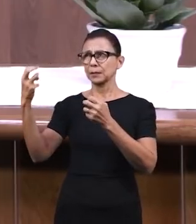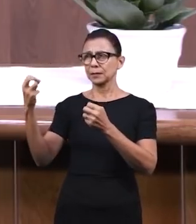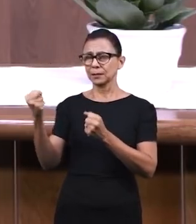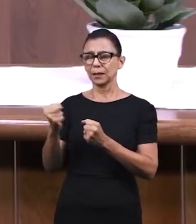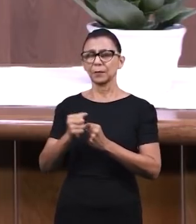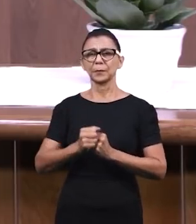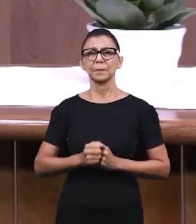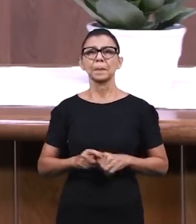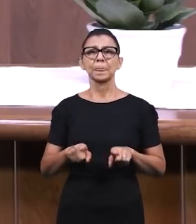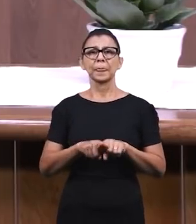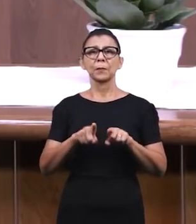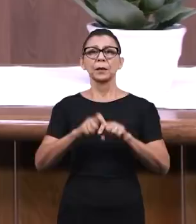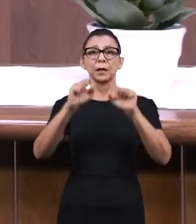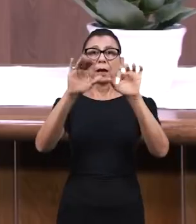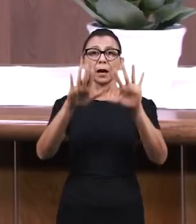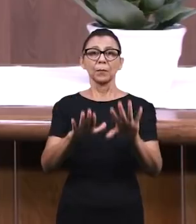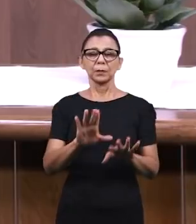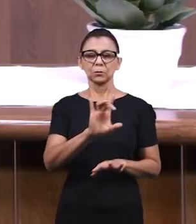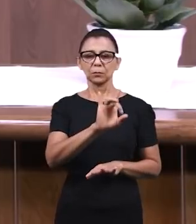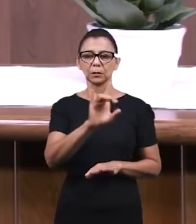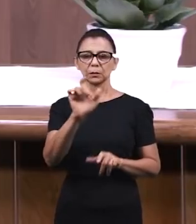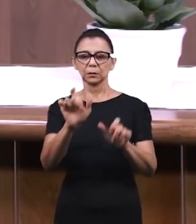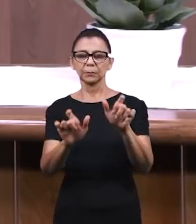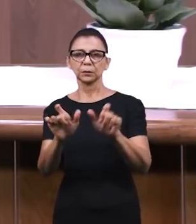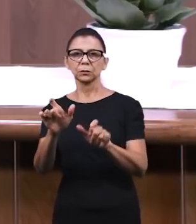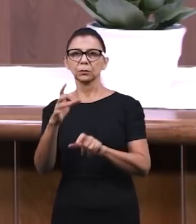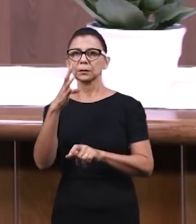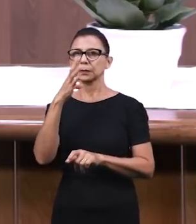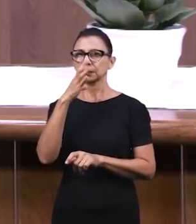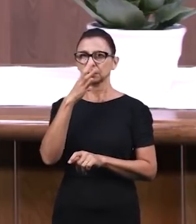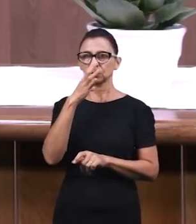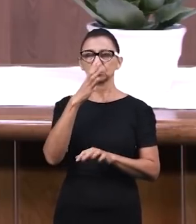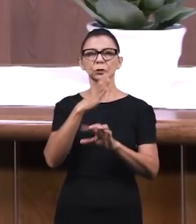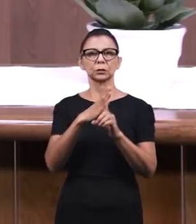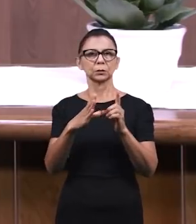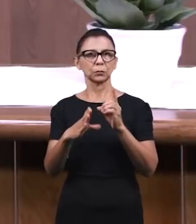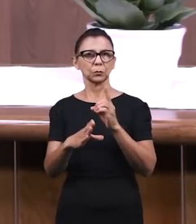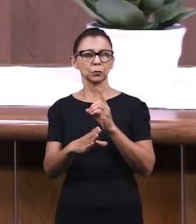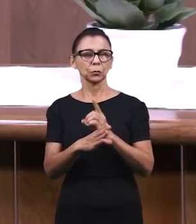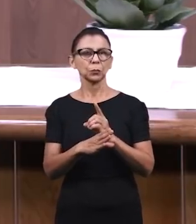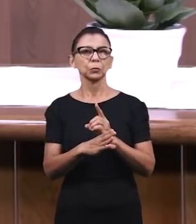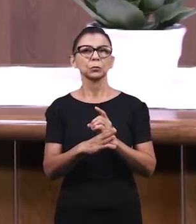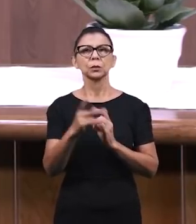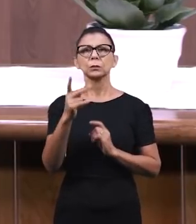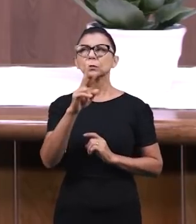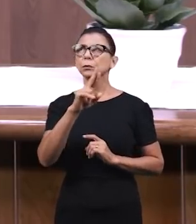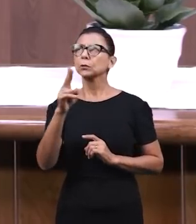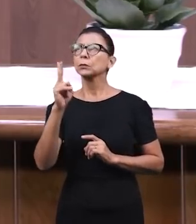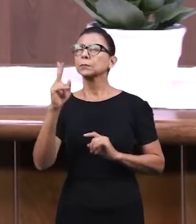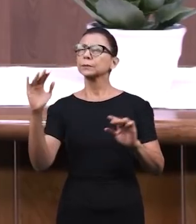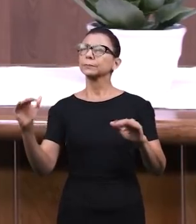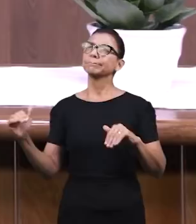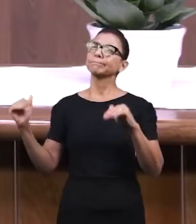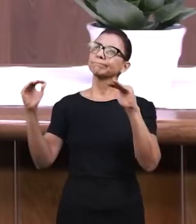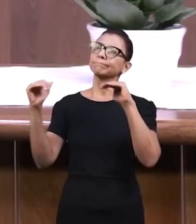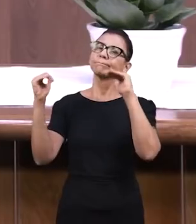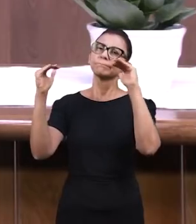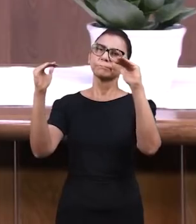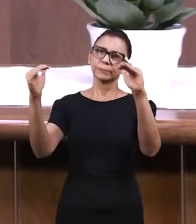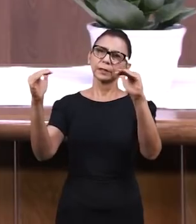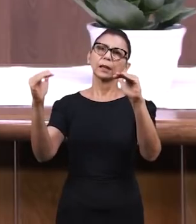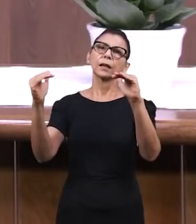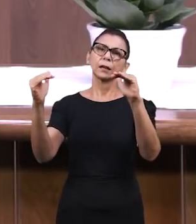recebe-o, abençoa cada pessoa que está participando desse culto, cada pessoa que está assistindo, Senhor, a essa transmissão, e que o teu nome continue